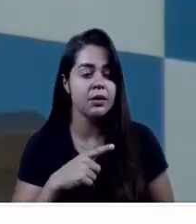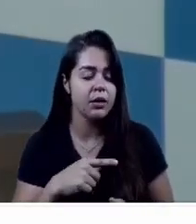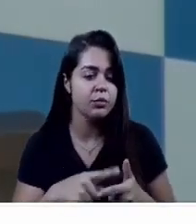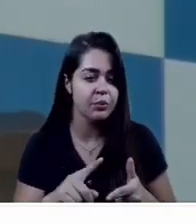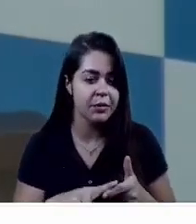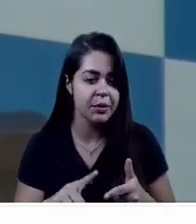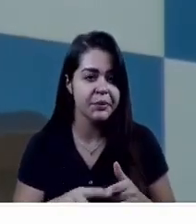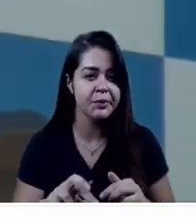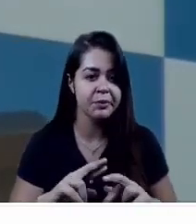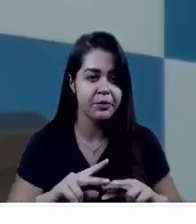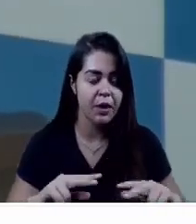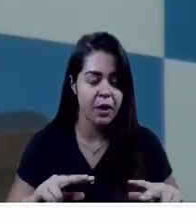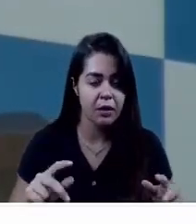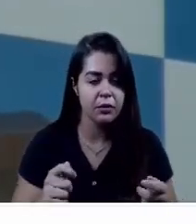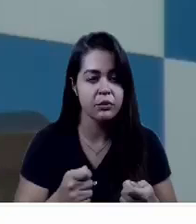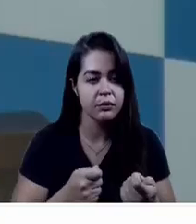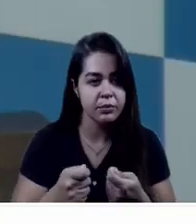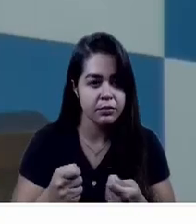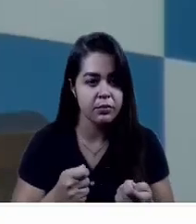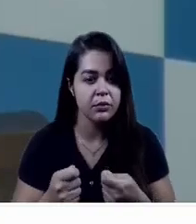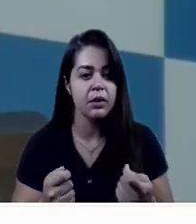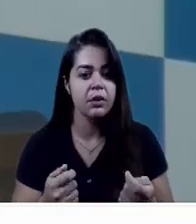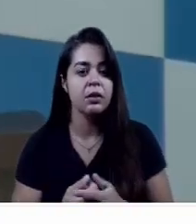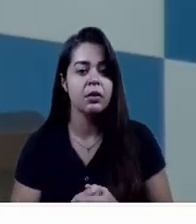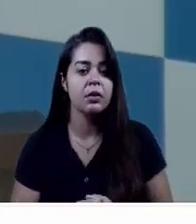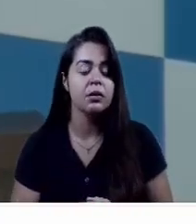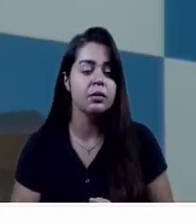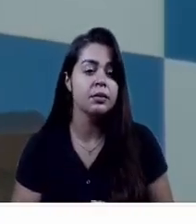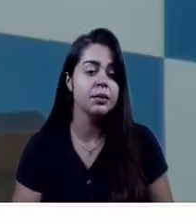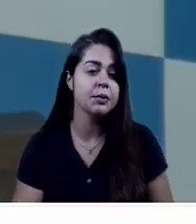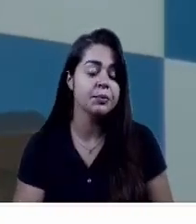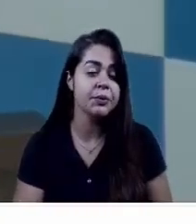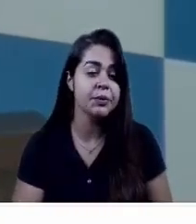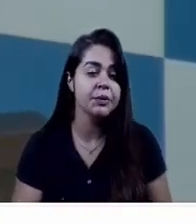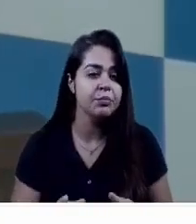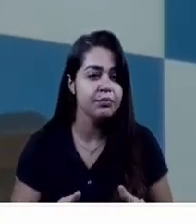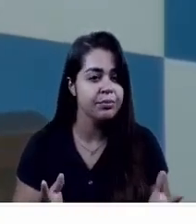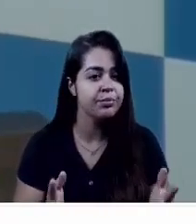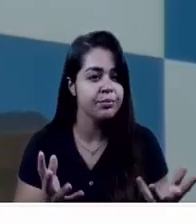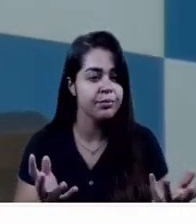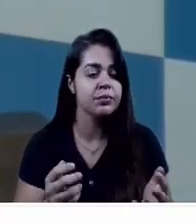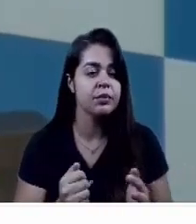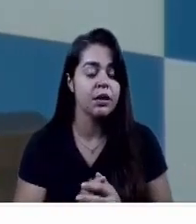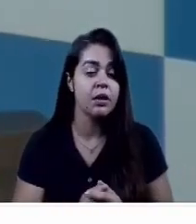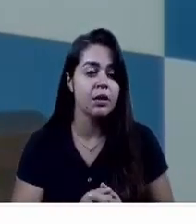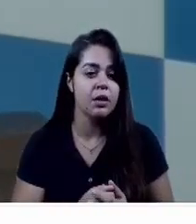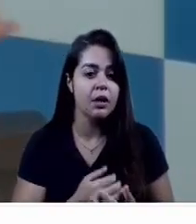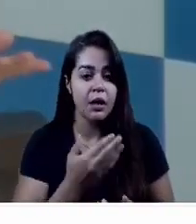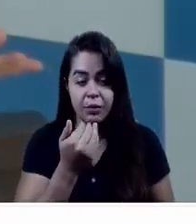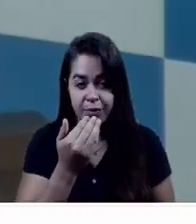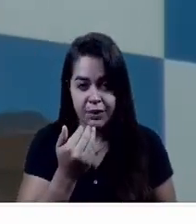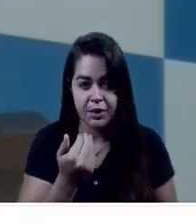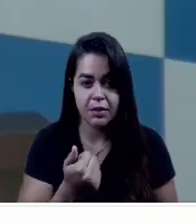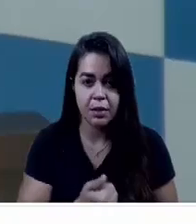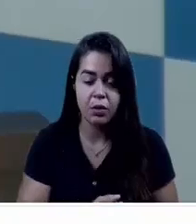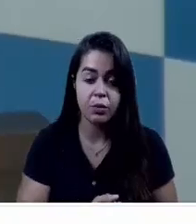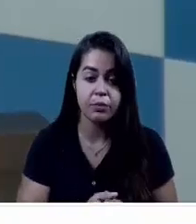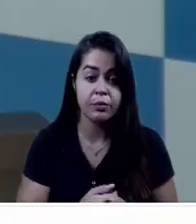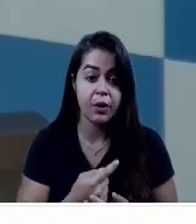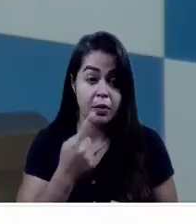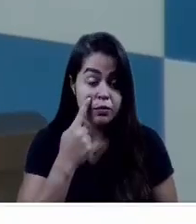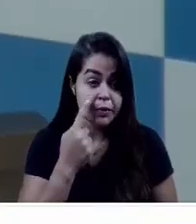estímulos. Inclusive sobre a alimentação, olha que interessante, eles só não falam que não pode, não deve, né, na